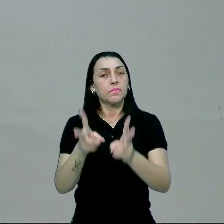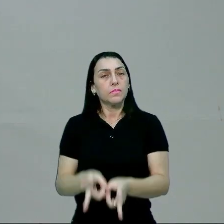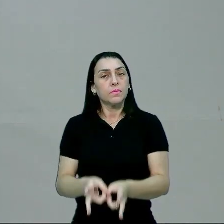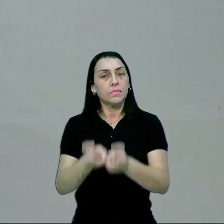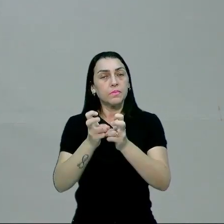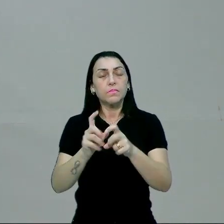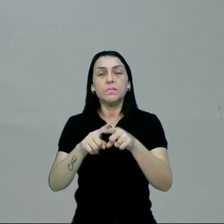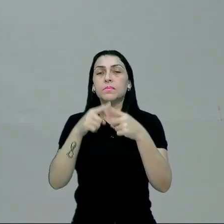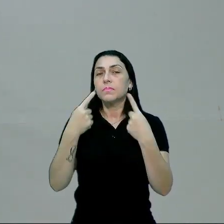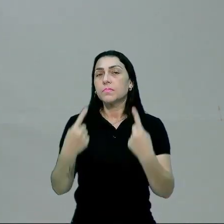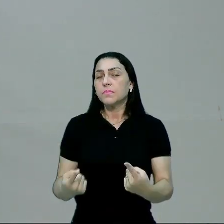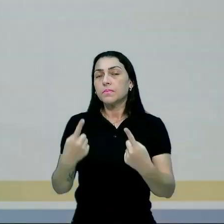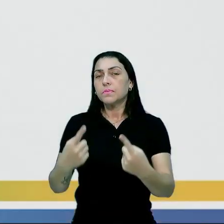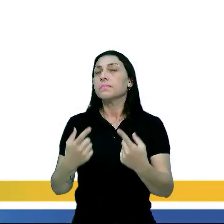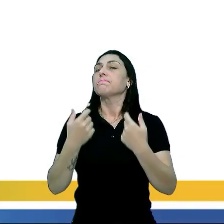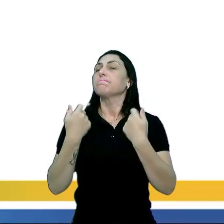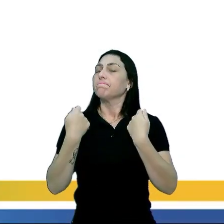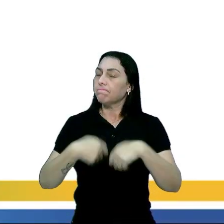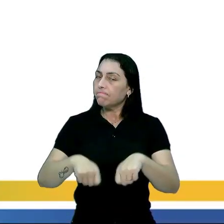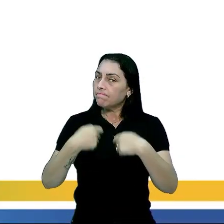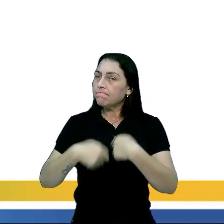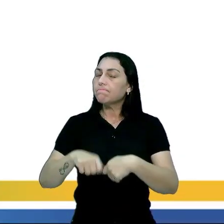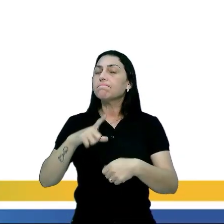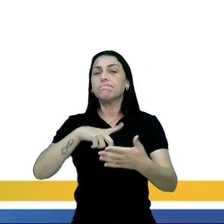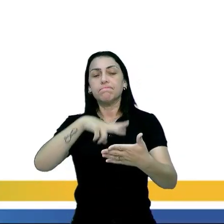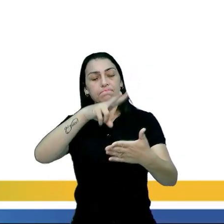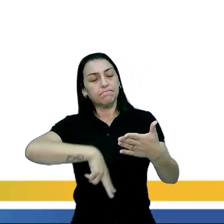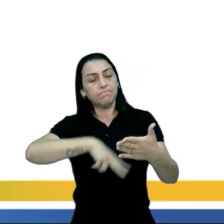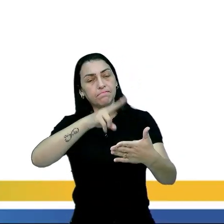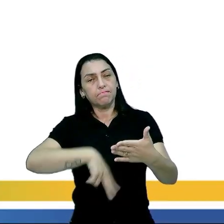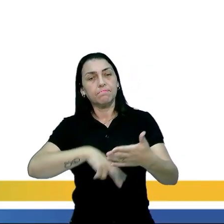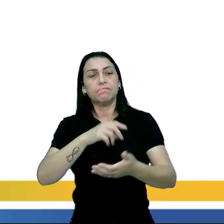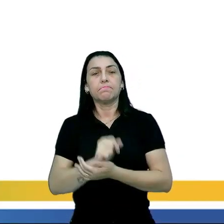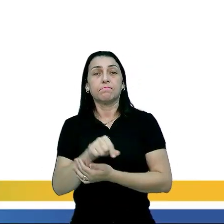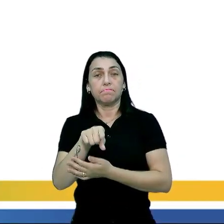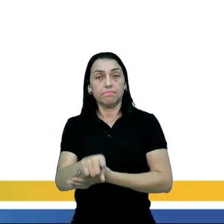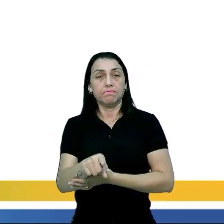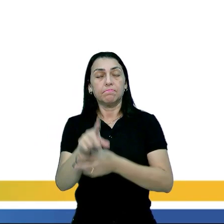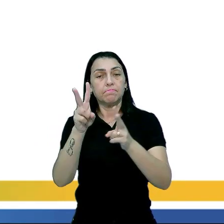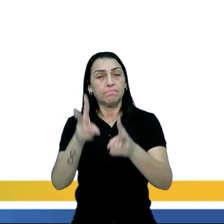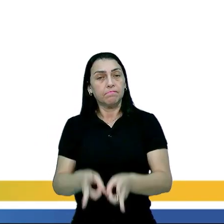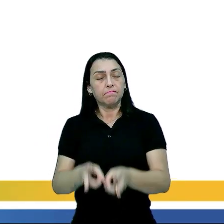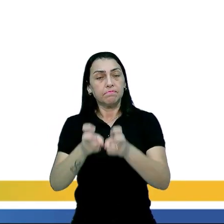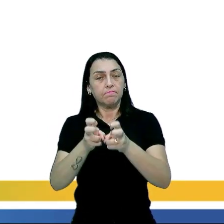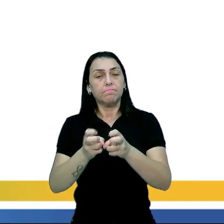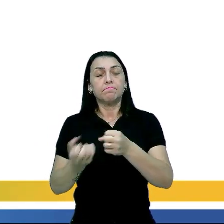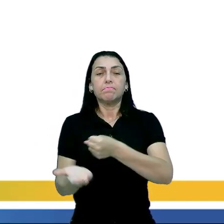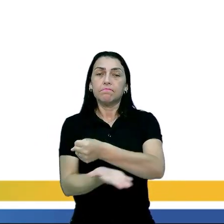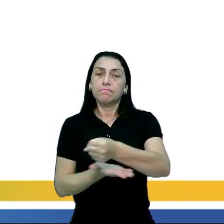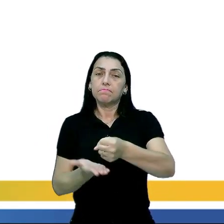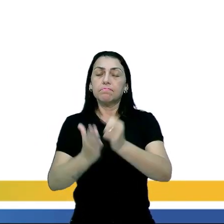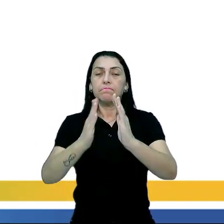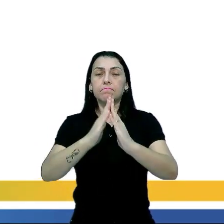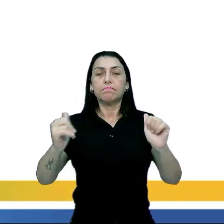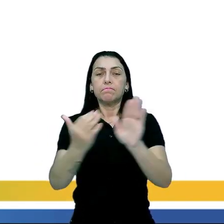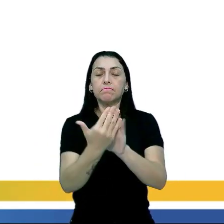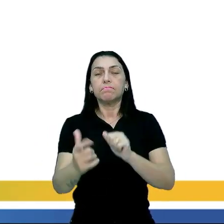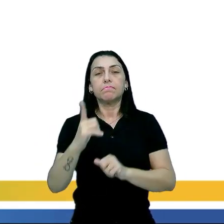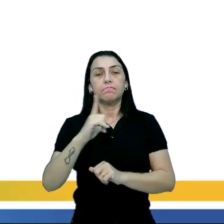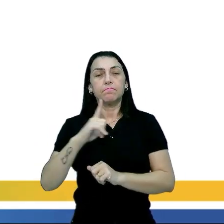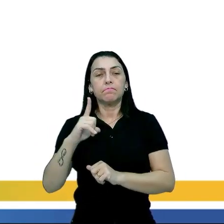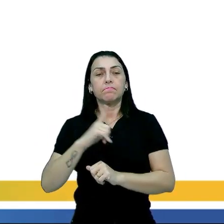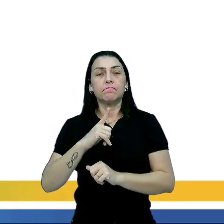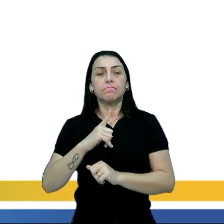perceber, mas é necessário ter essa leitura. Vocês estão observando que na base da pirâmide nós temos